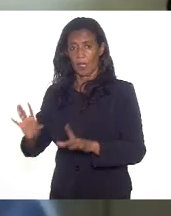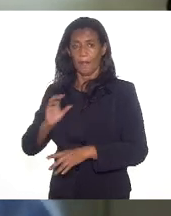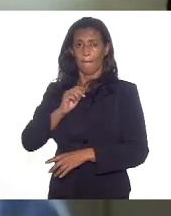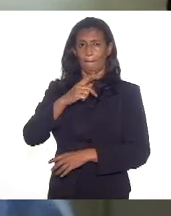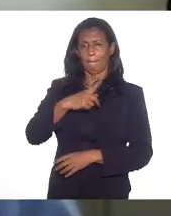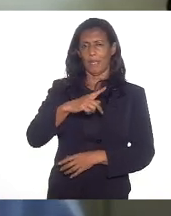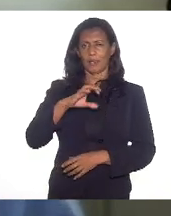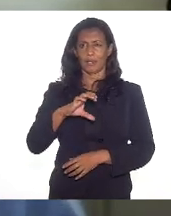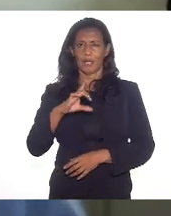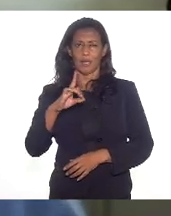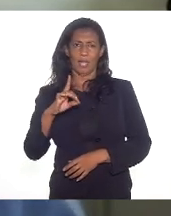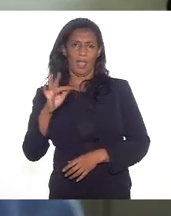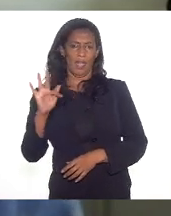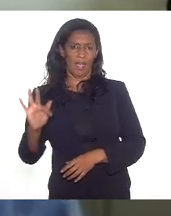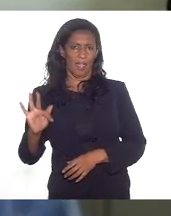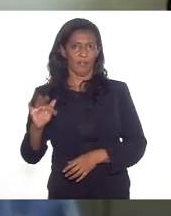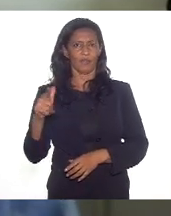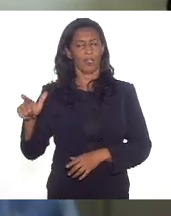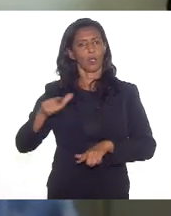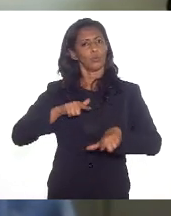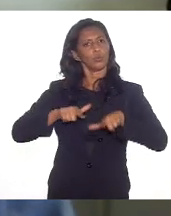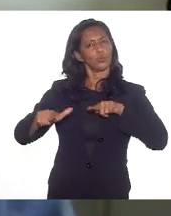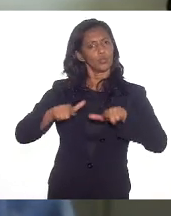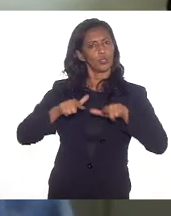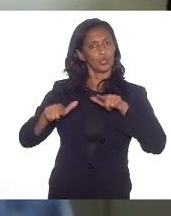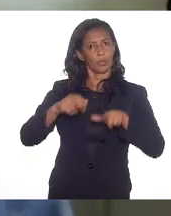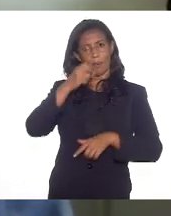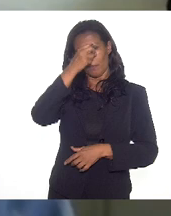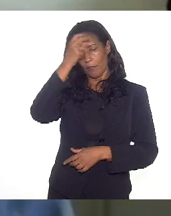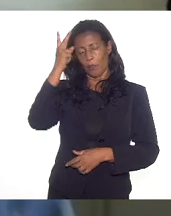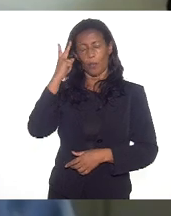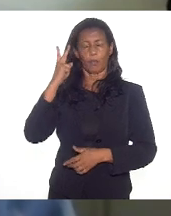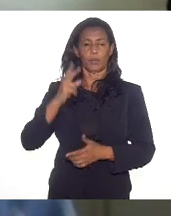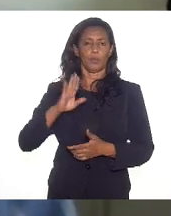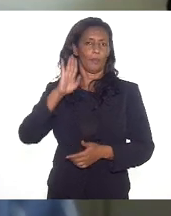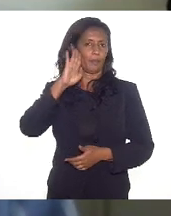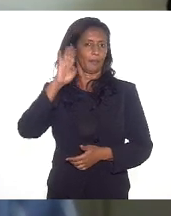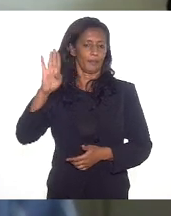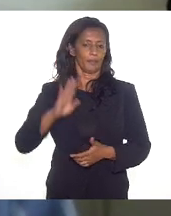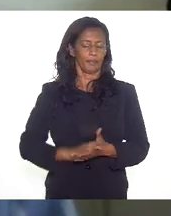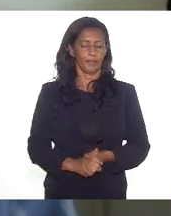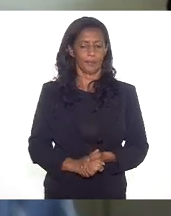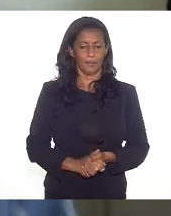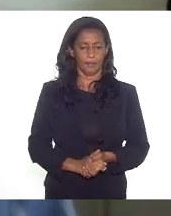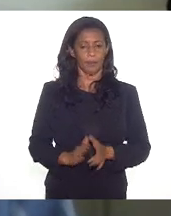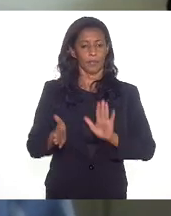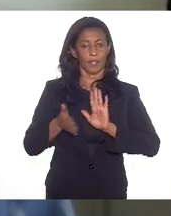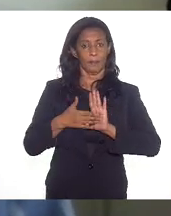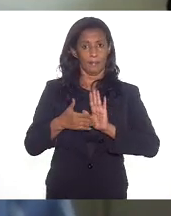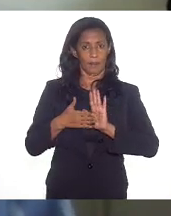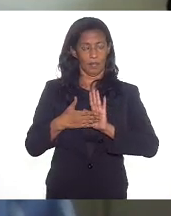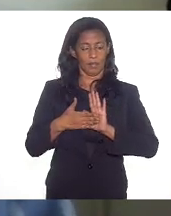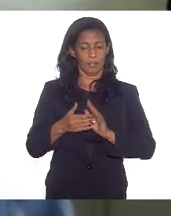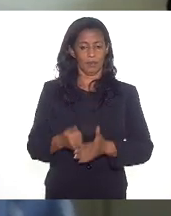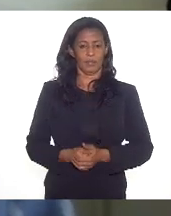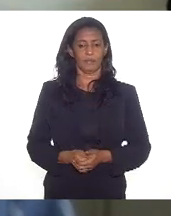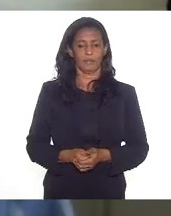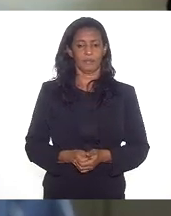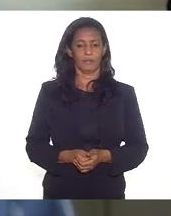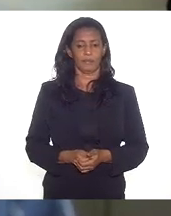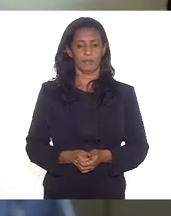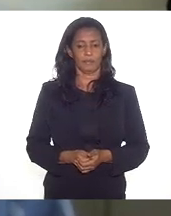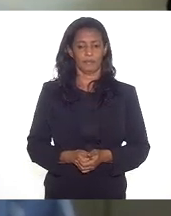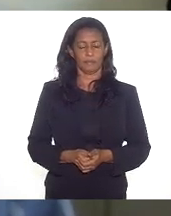PCDS, nas concessionárias de serviços públicos essenciais. O parecer proposto pelo